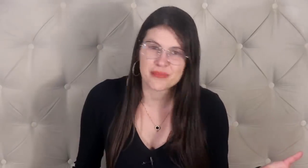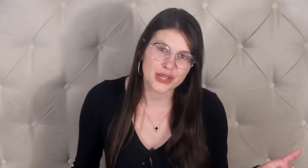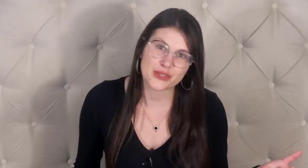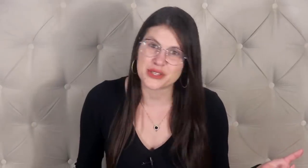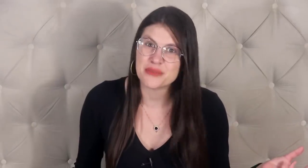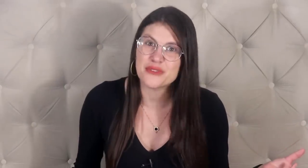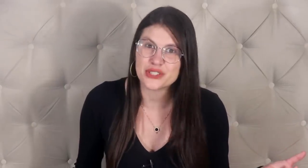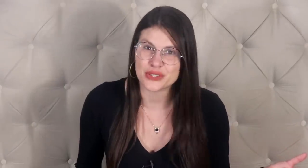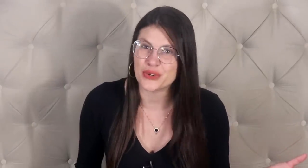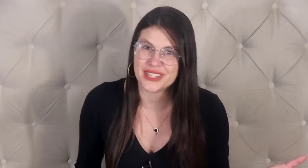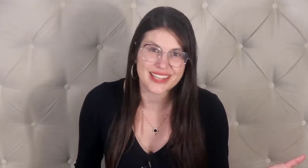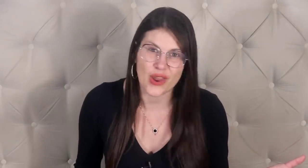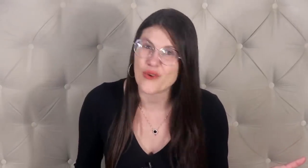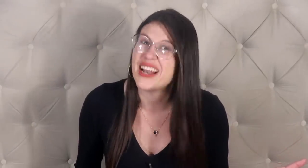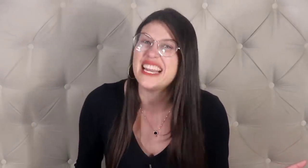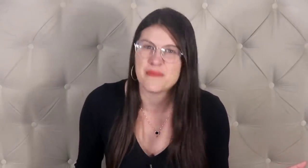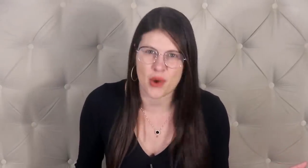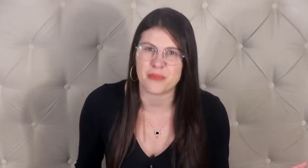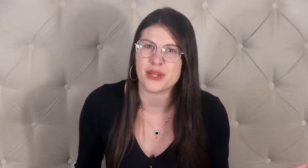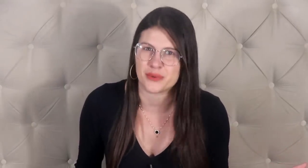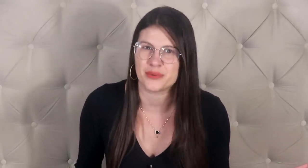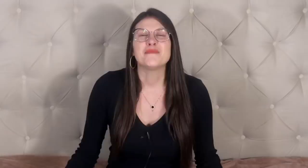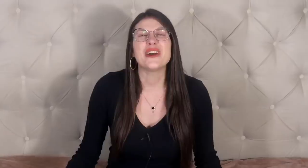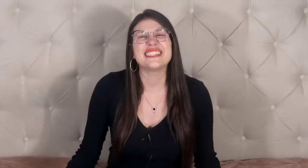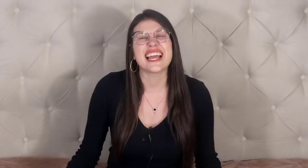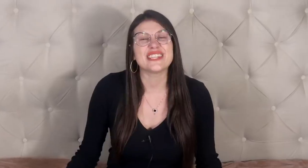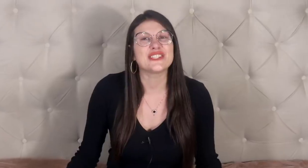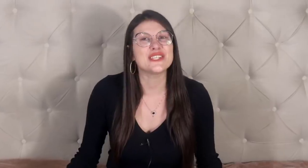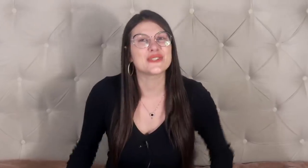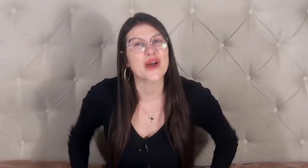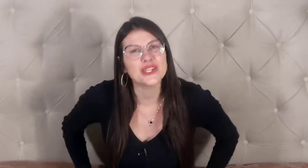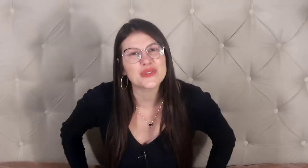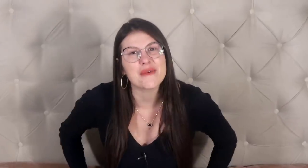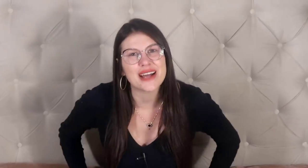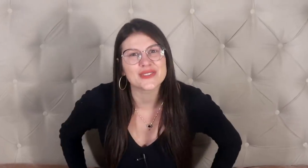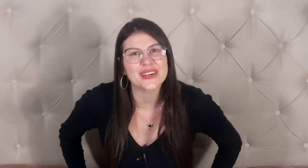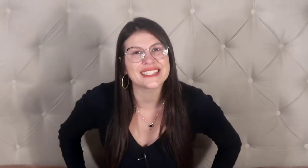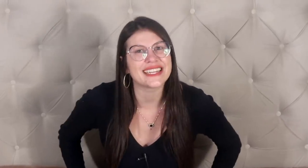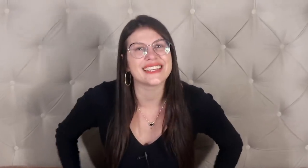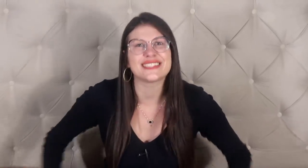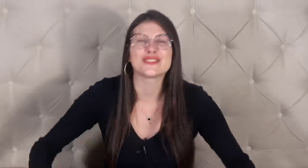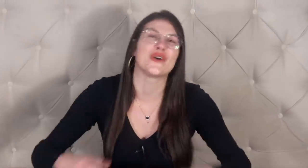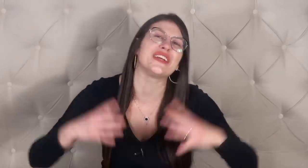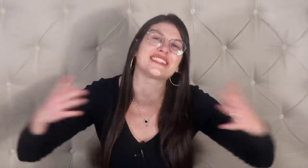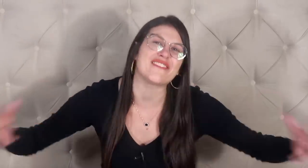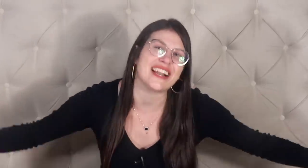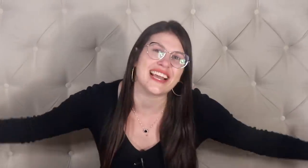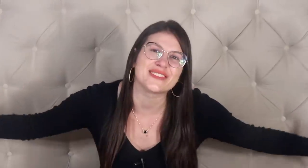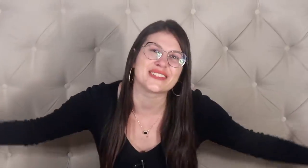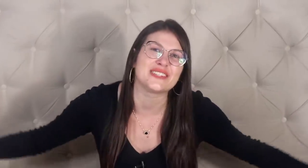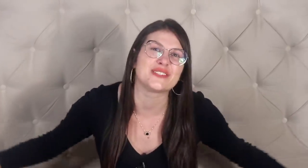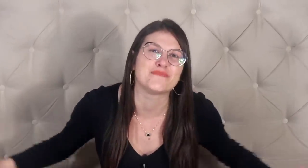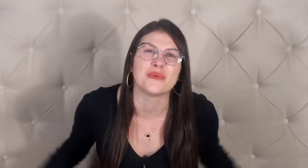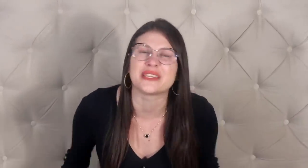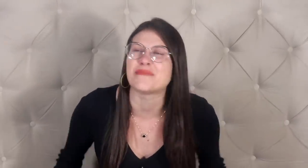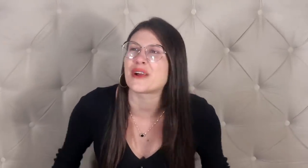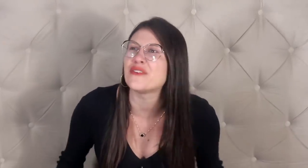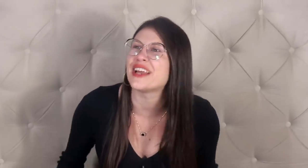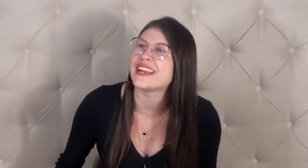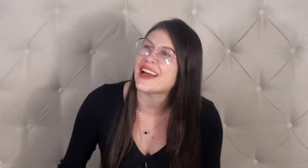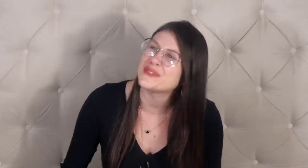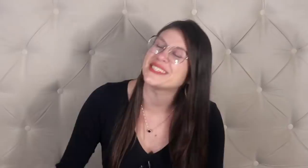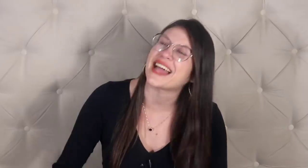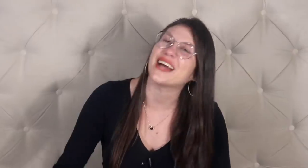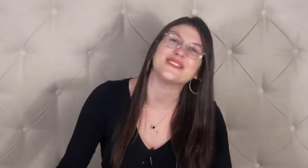pulando fora porque 2022 é logo ali, meu amigo. Pois é, gente, que sorte do Amazonas tendo esses dois cavalheiros na disputa